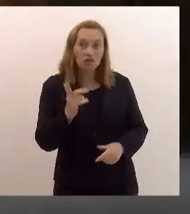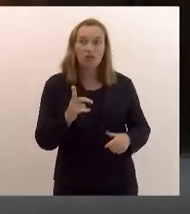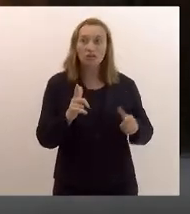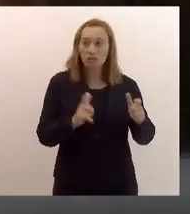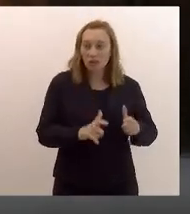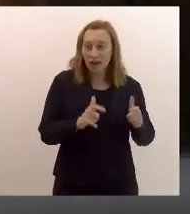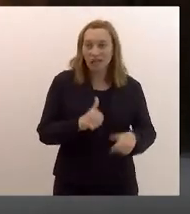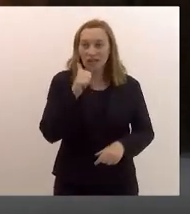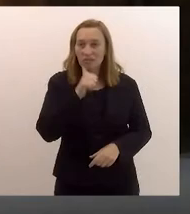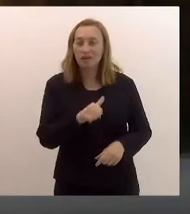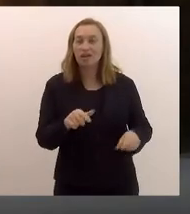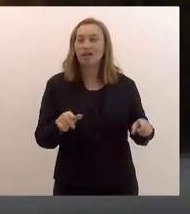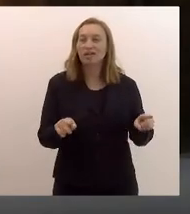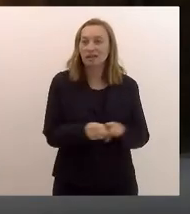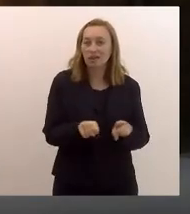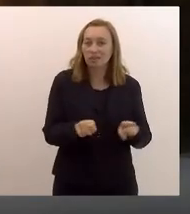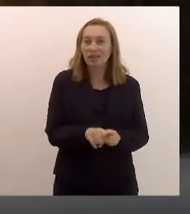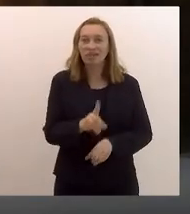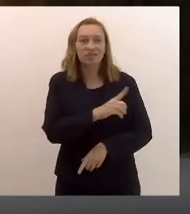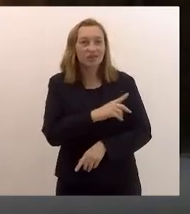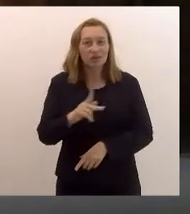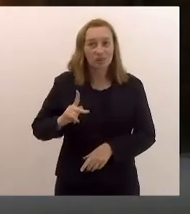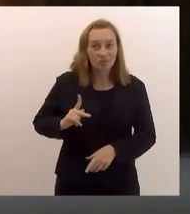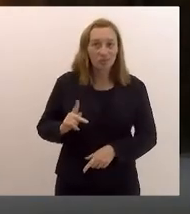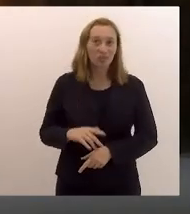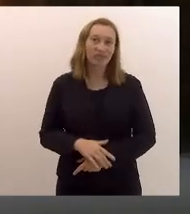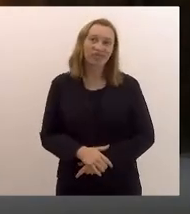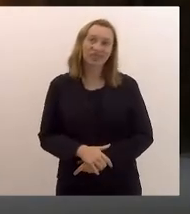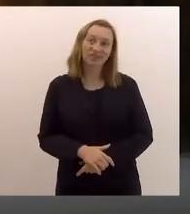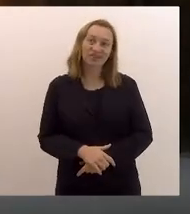lugar de mulher também é na Defensoria Pública